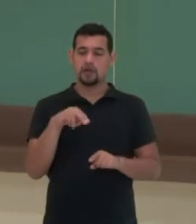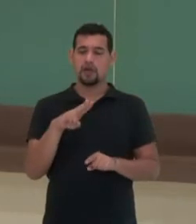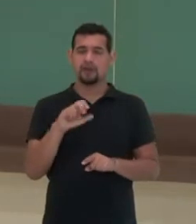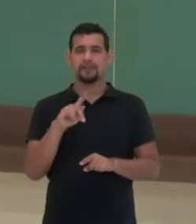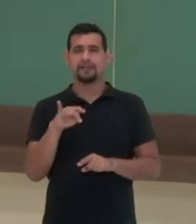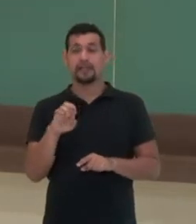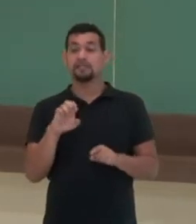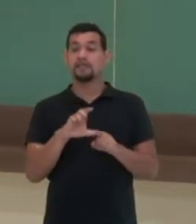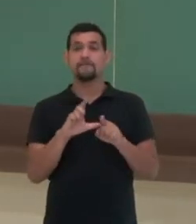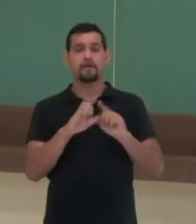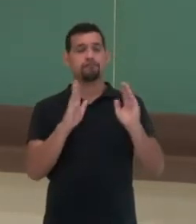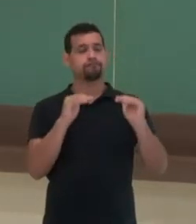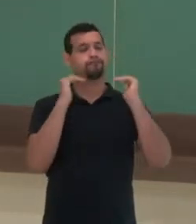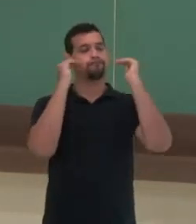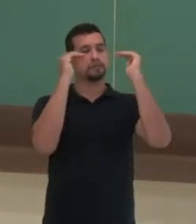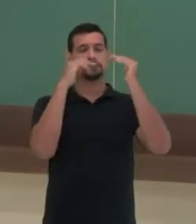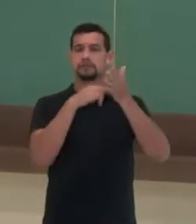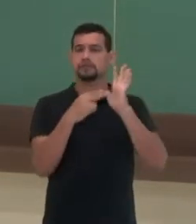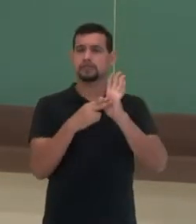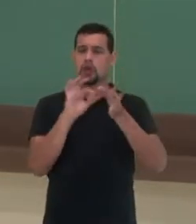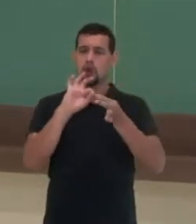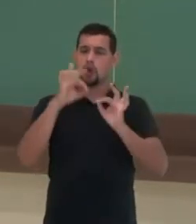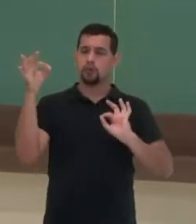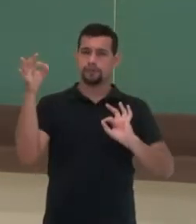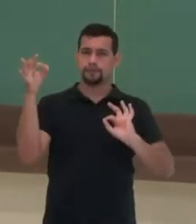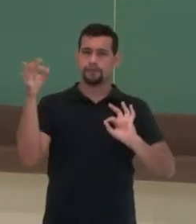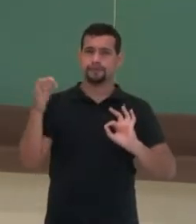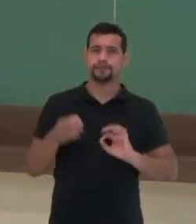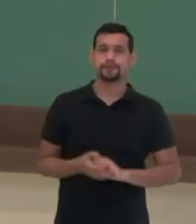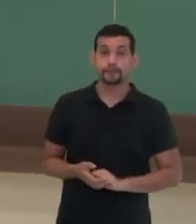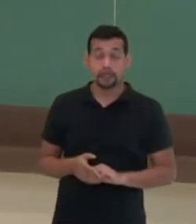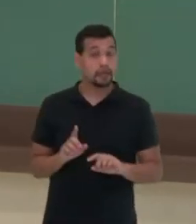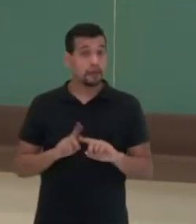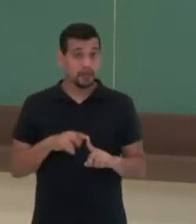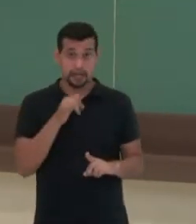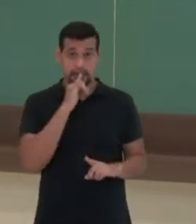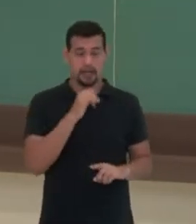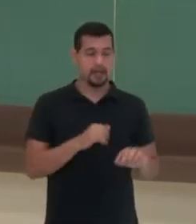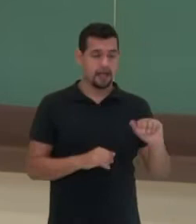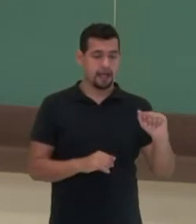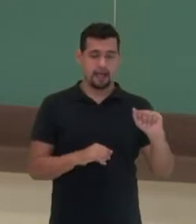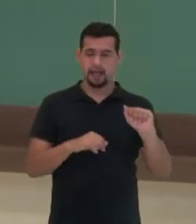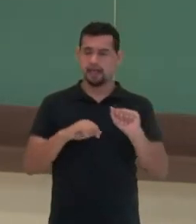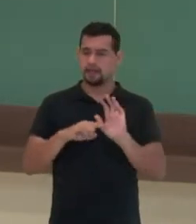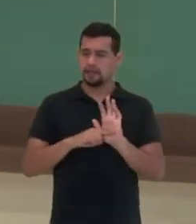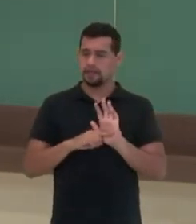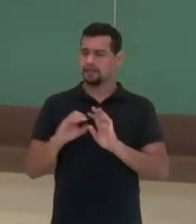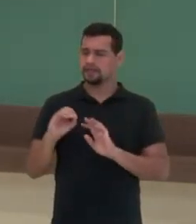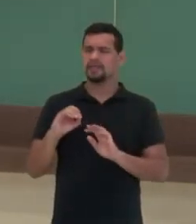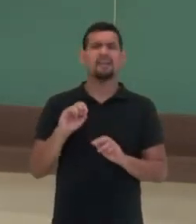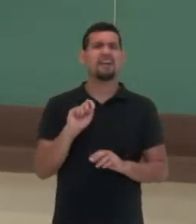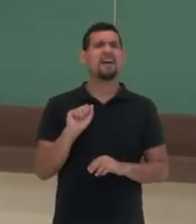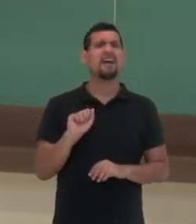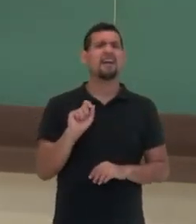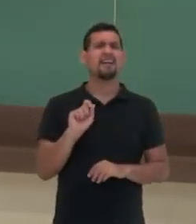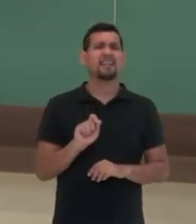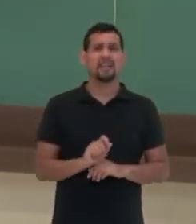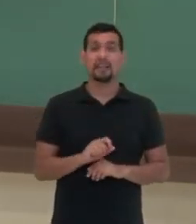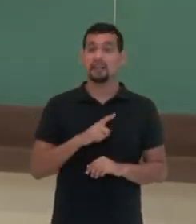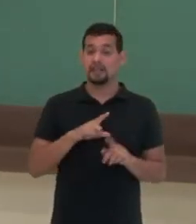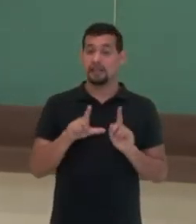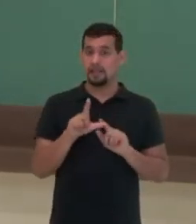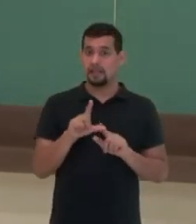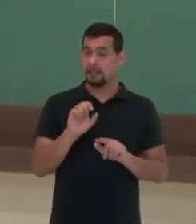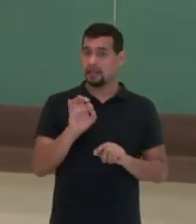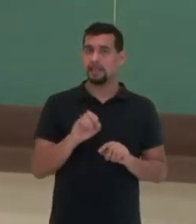voltada para cima. É um ponto extremo da função. Então, se o a é menor do que zero, quem é a? O coeficiente que está com a letra ao